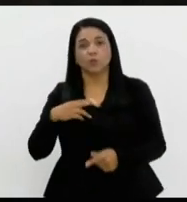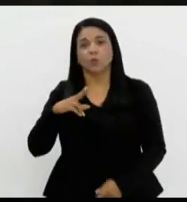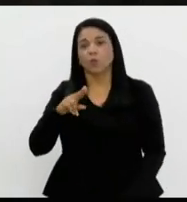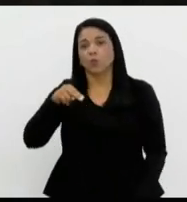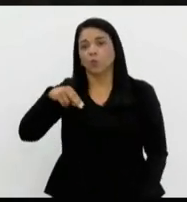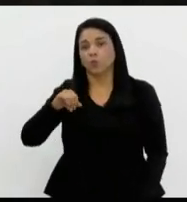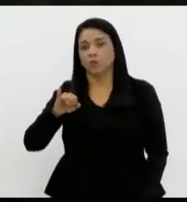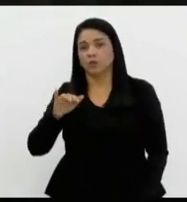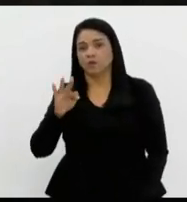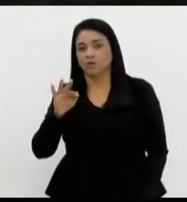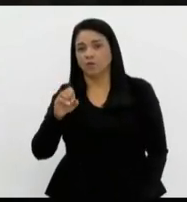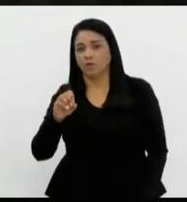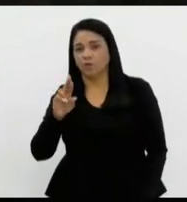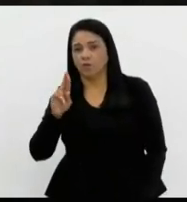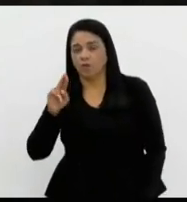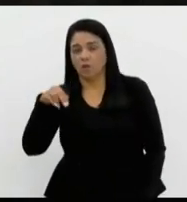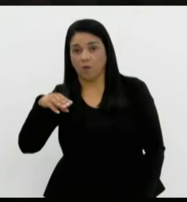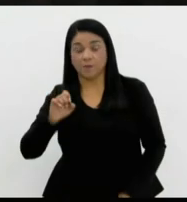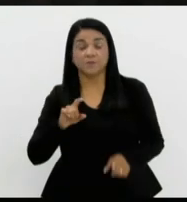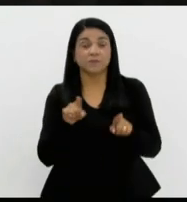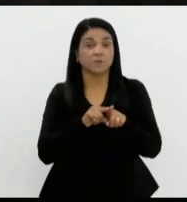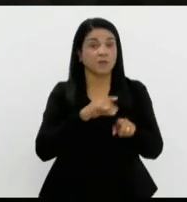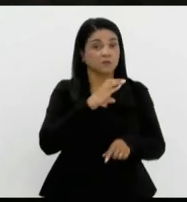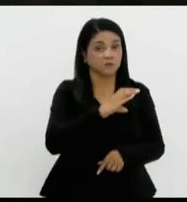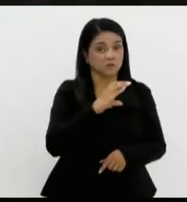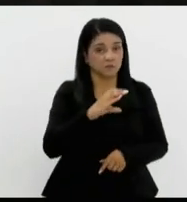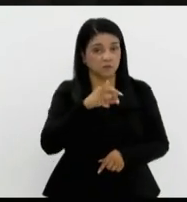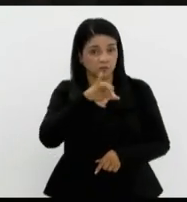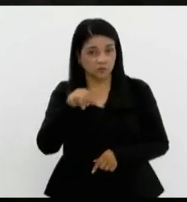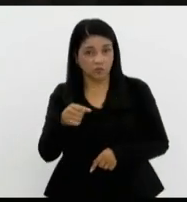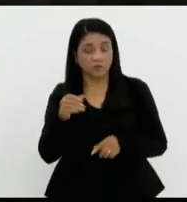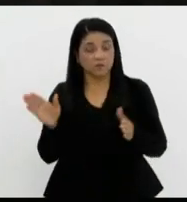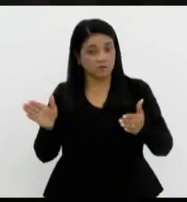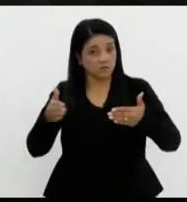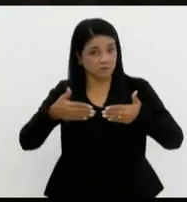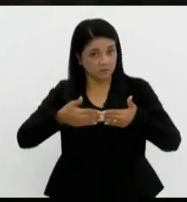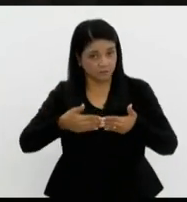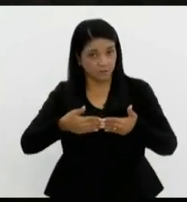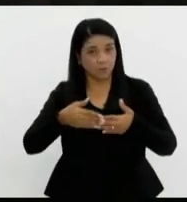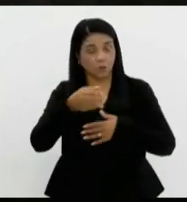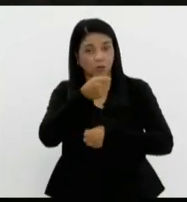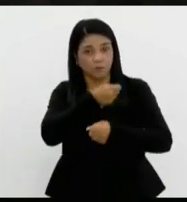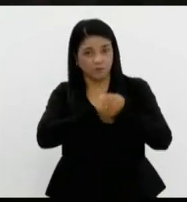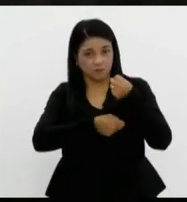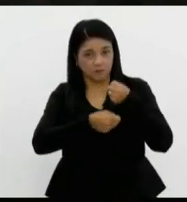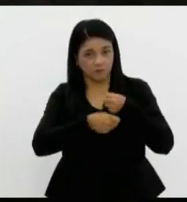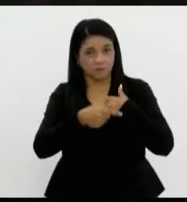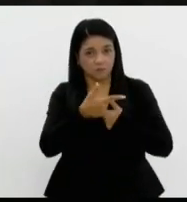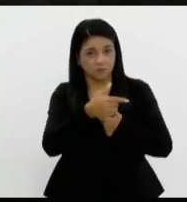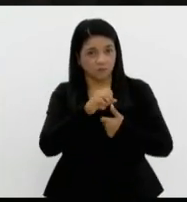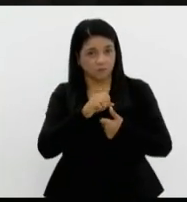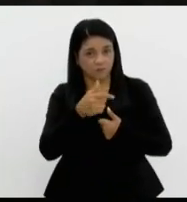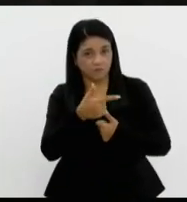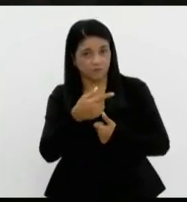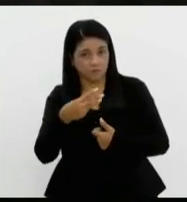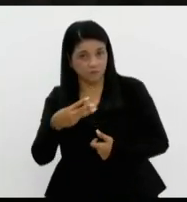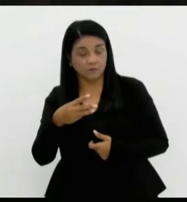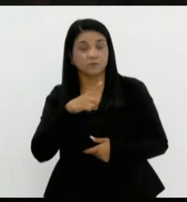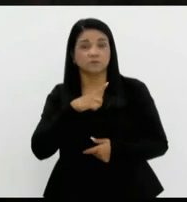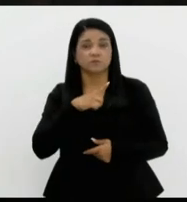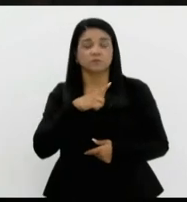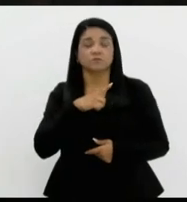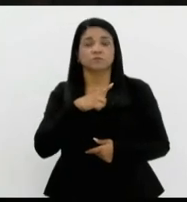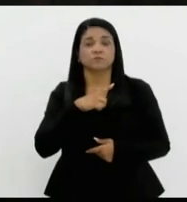Inclusive, na CCJ, no encerramento dos trabalhos da CCJ, no ano passado, nós